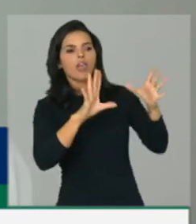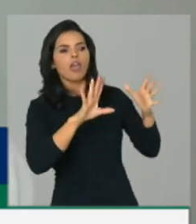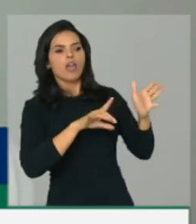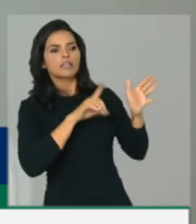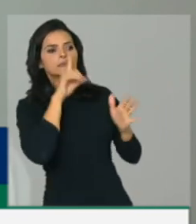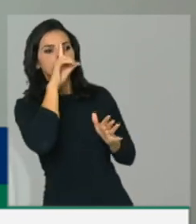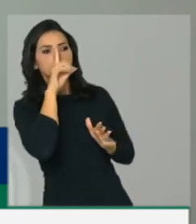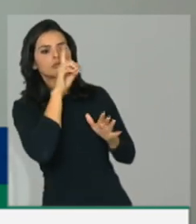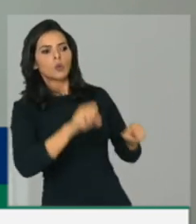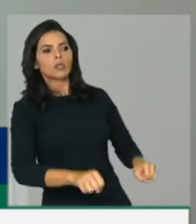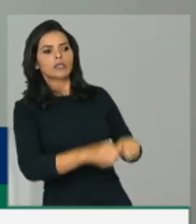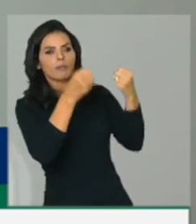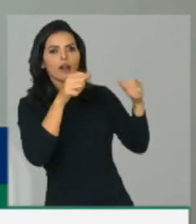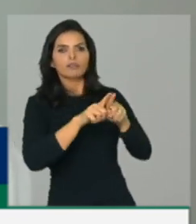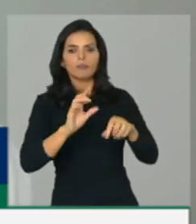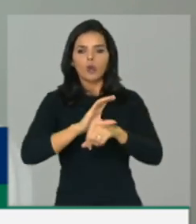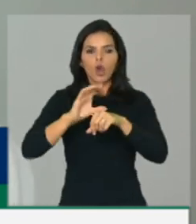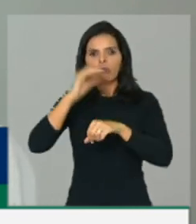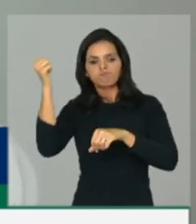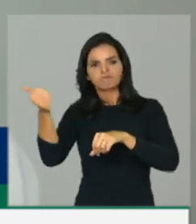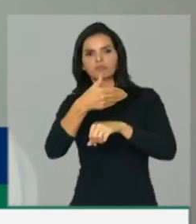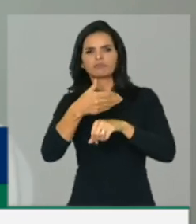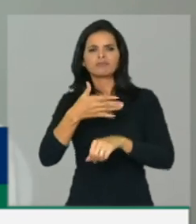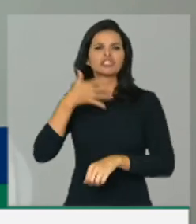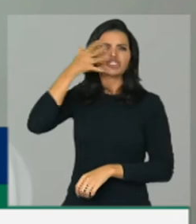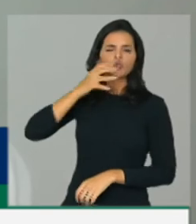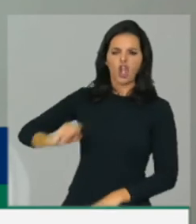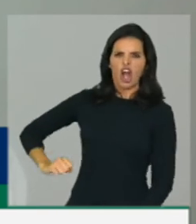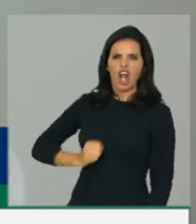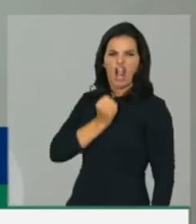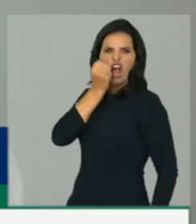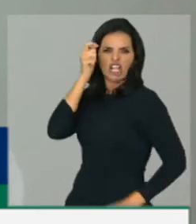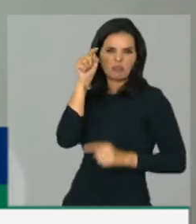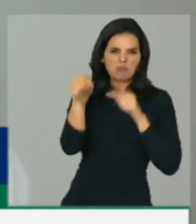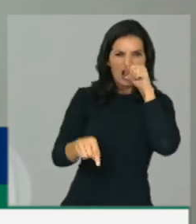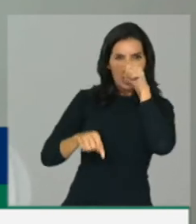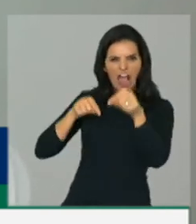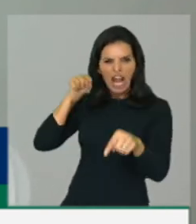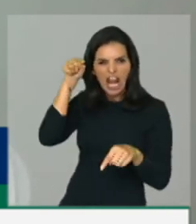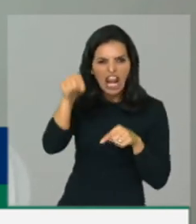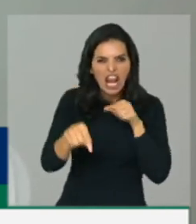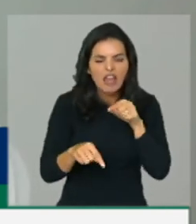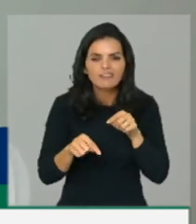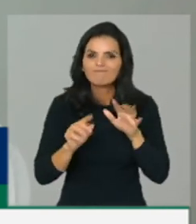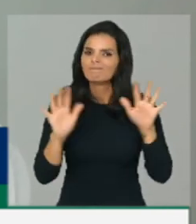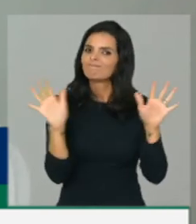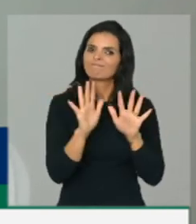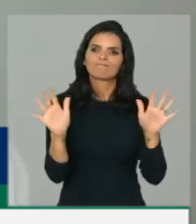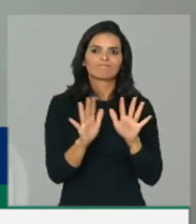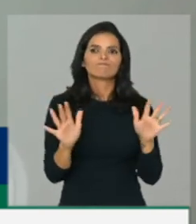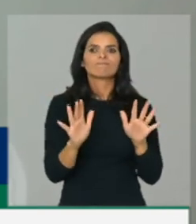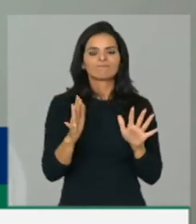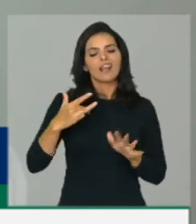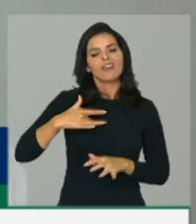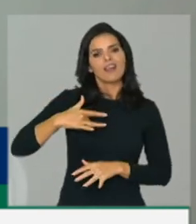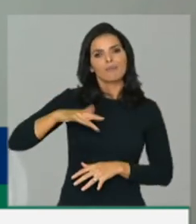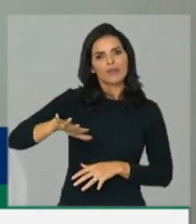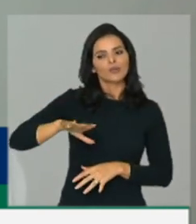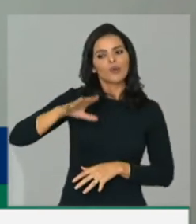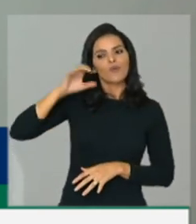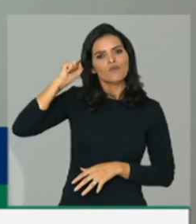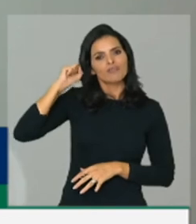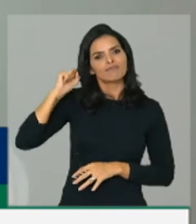nossa Constituição brasileira. O discurso do ódio, senhor presidente, que muito nos lamenta ouvir